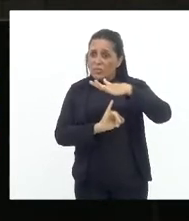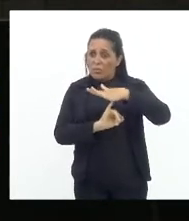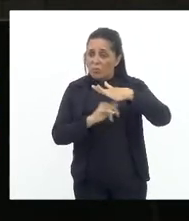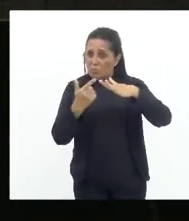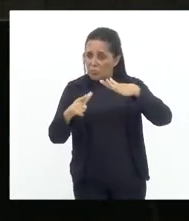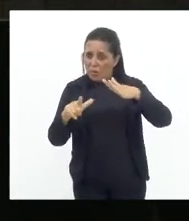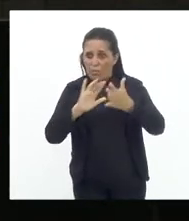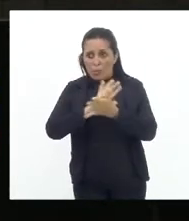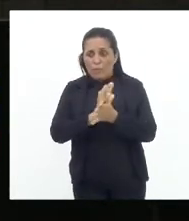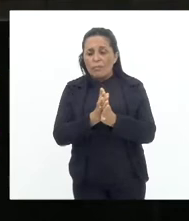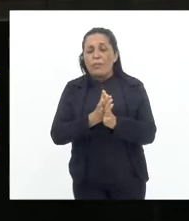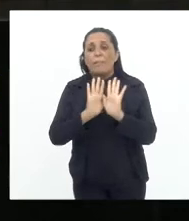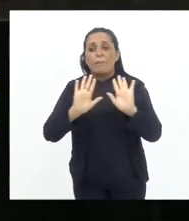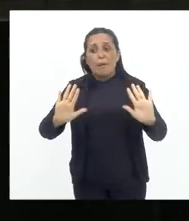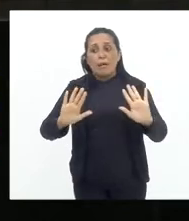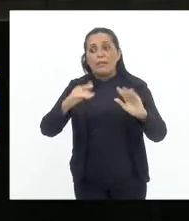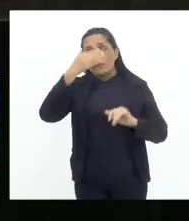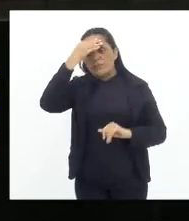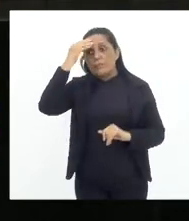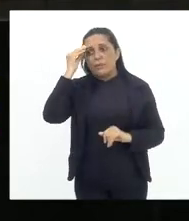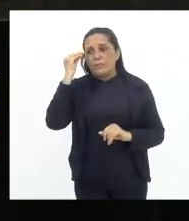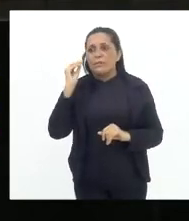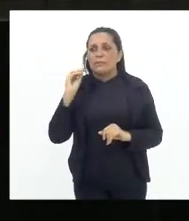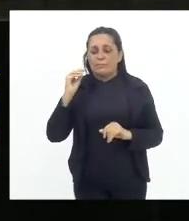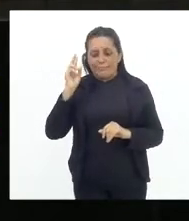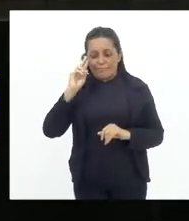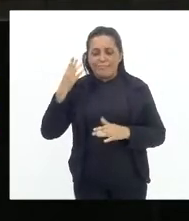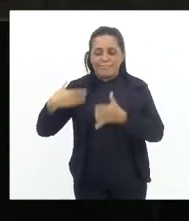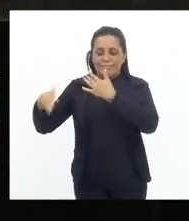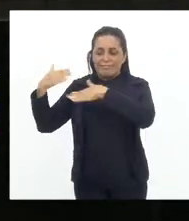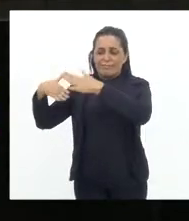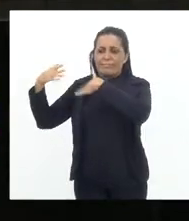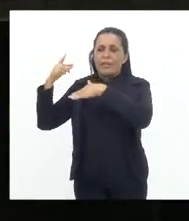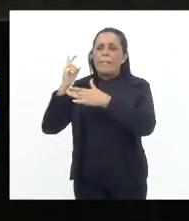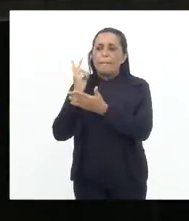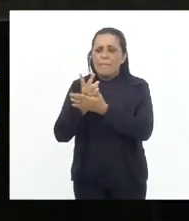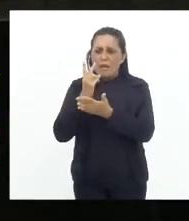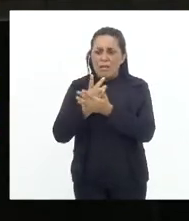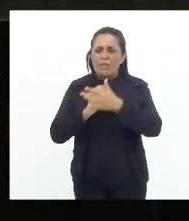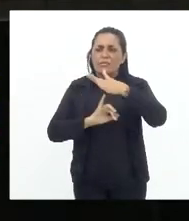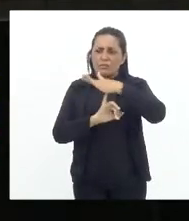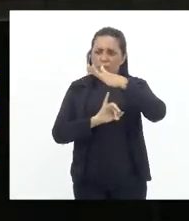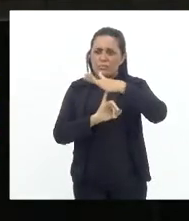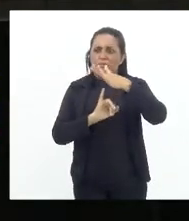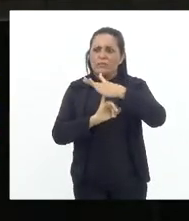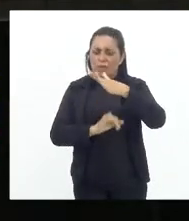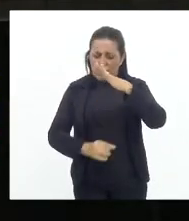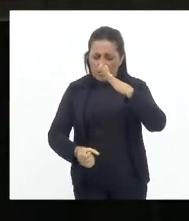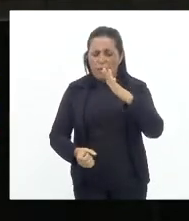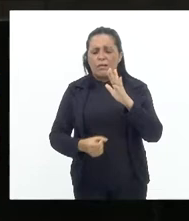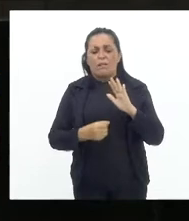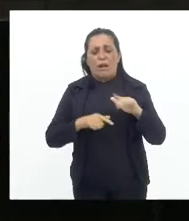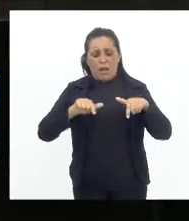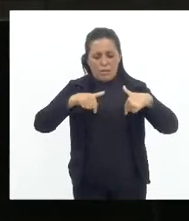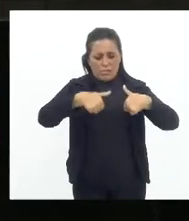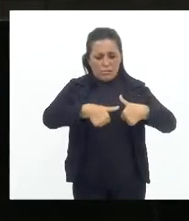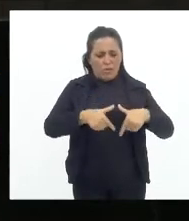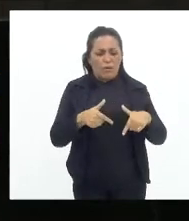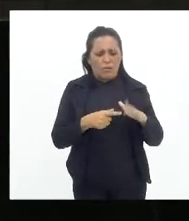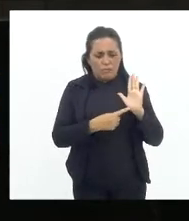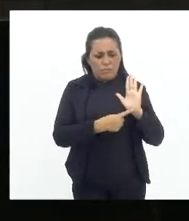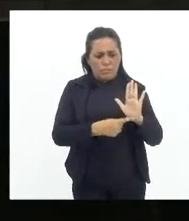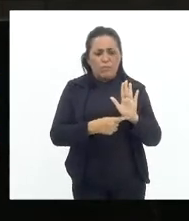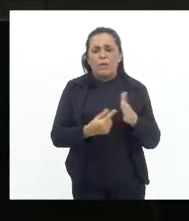são racistas mas esquece que historicamente essas mesmas instituições produziram ações deliberadas